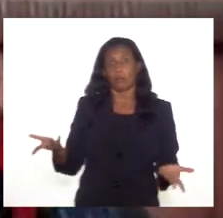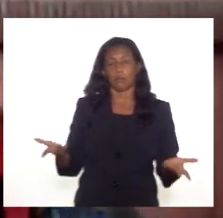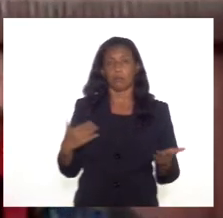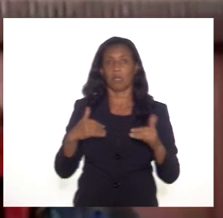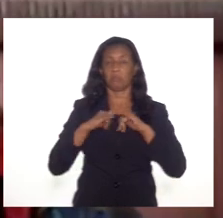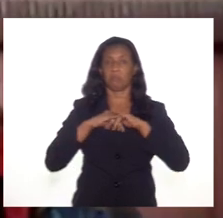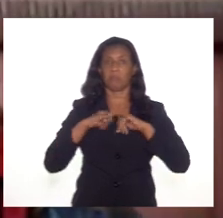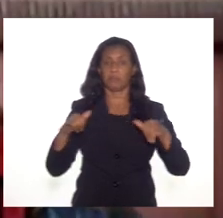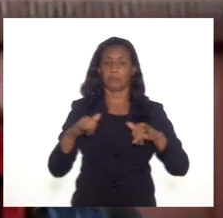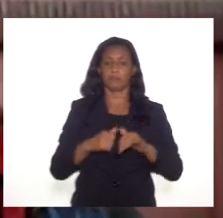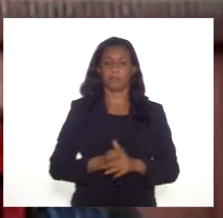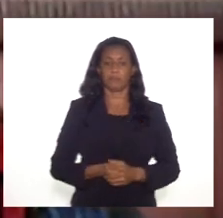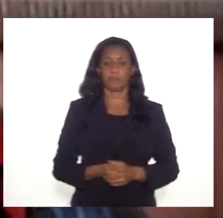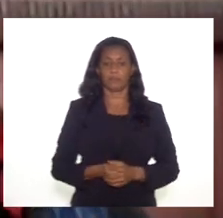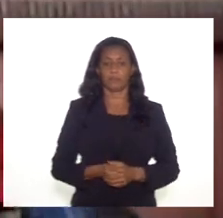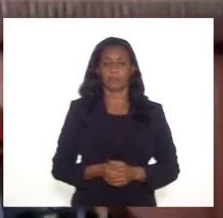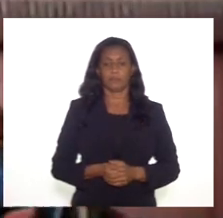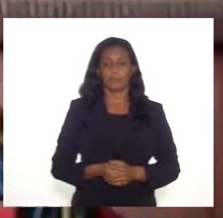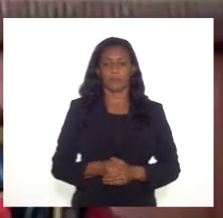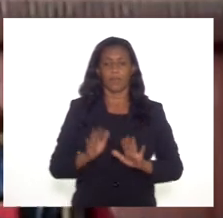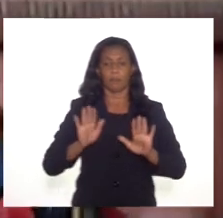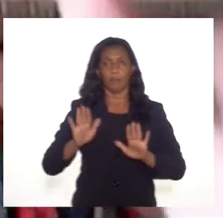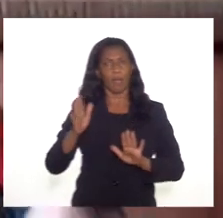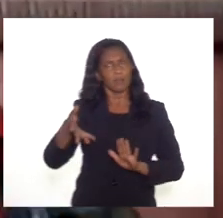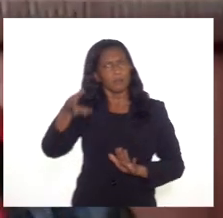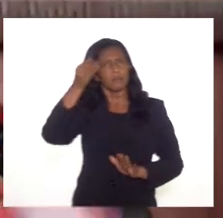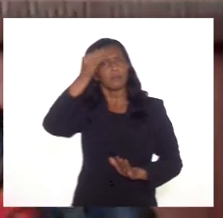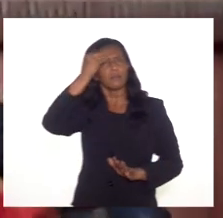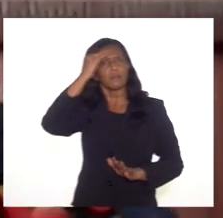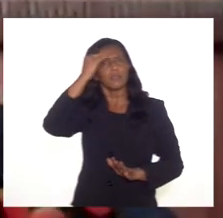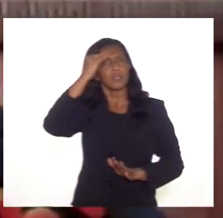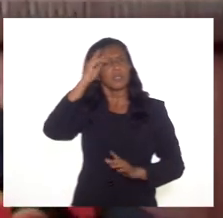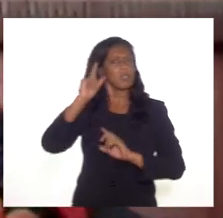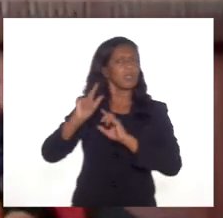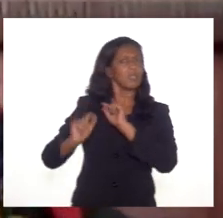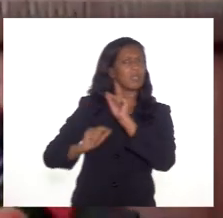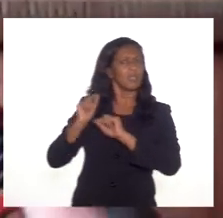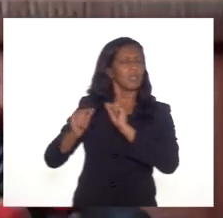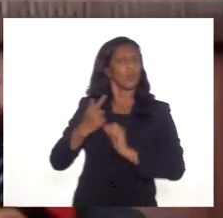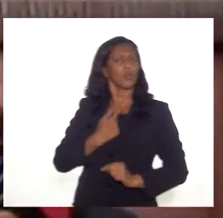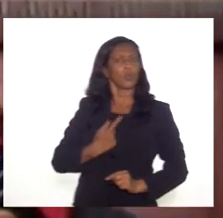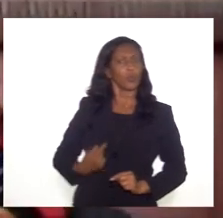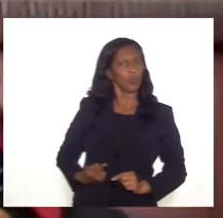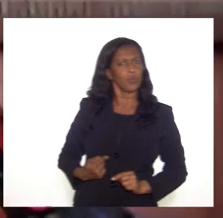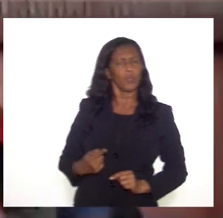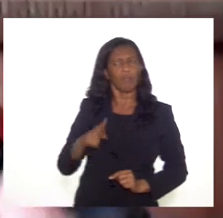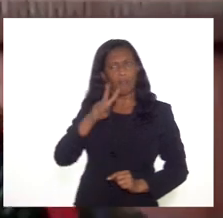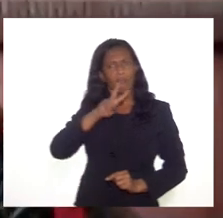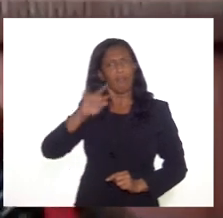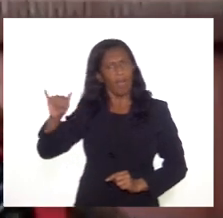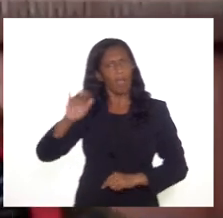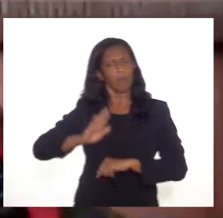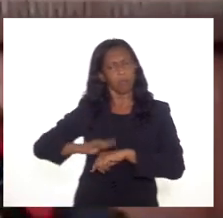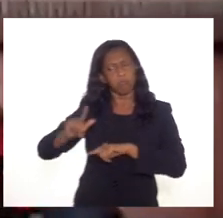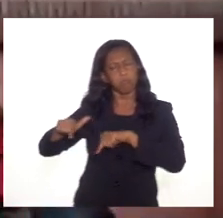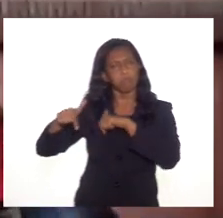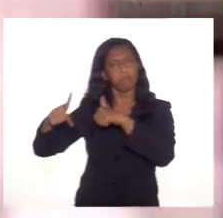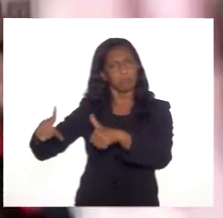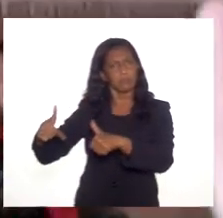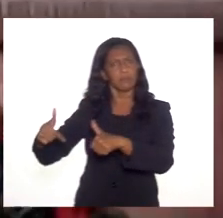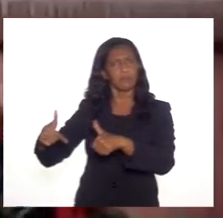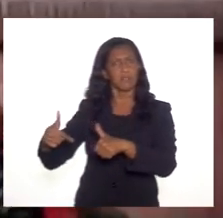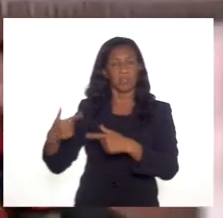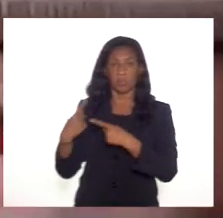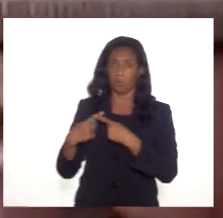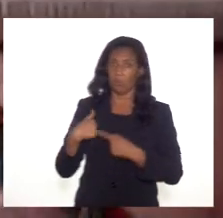essa mensagem, mas a entender de fato o que esse governo vai de fato fazer, porque eu